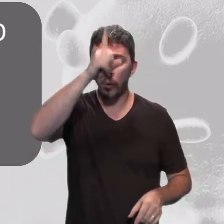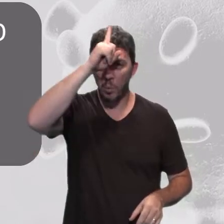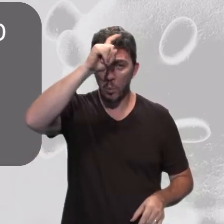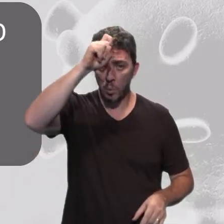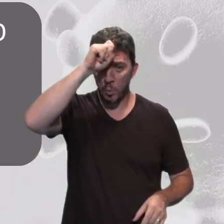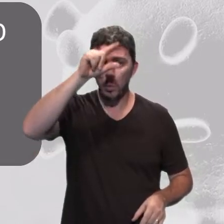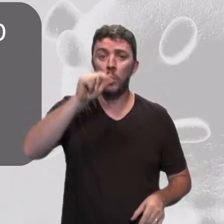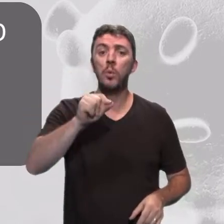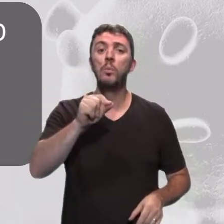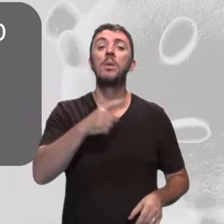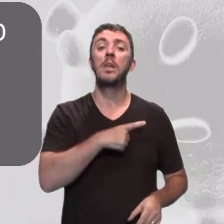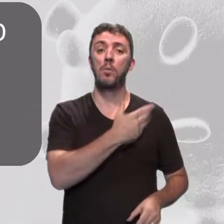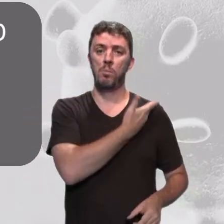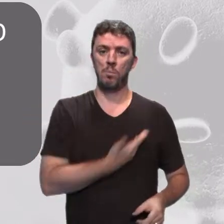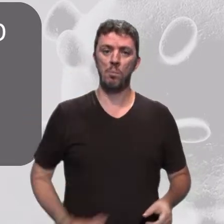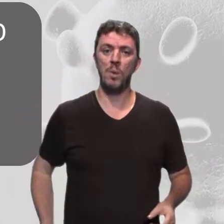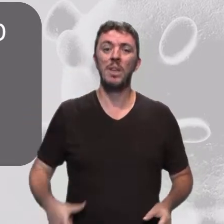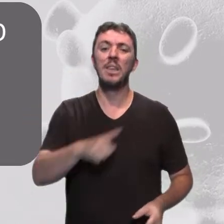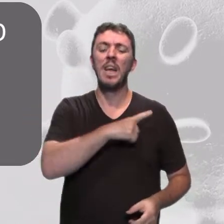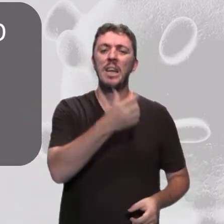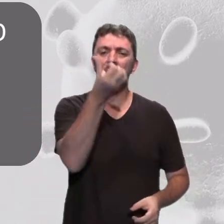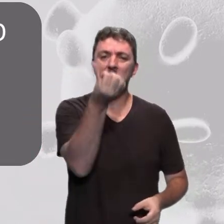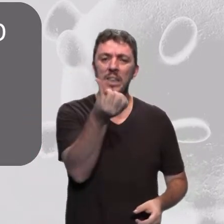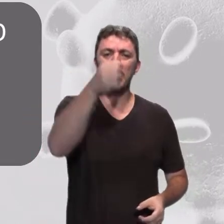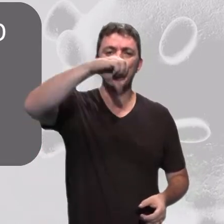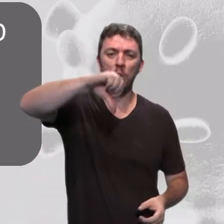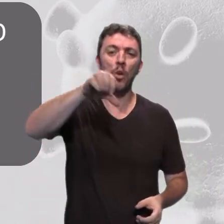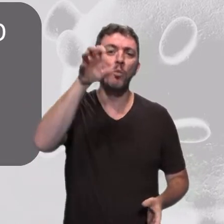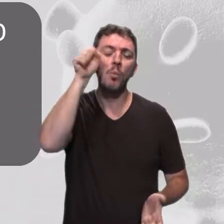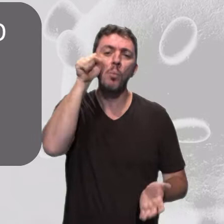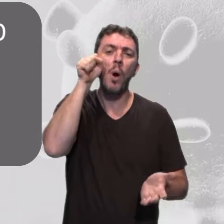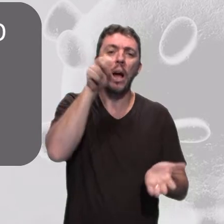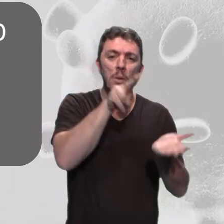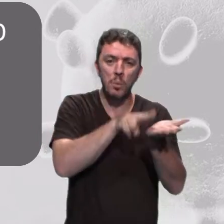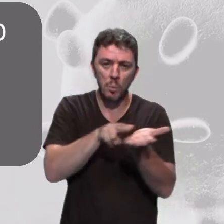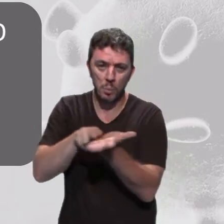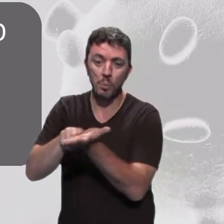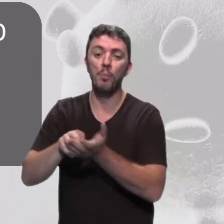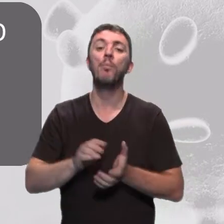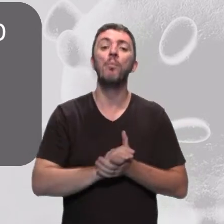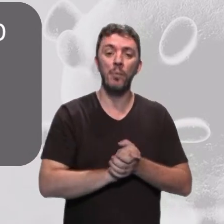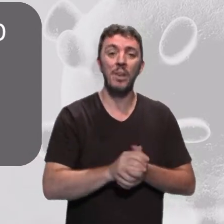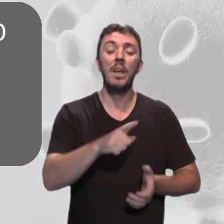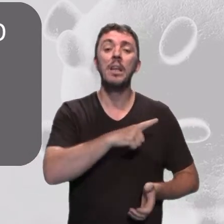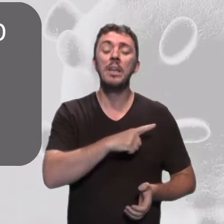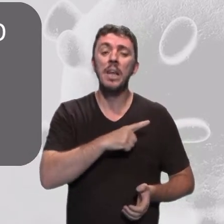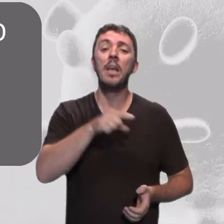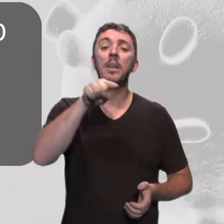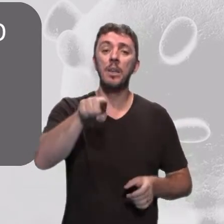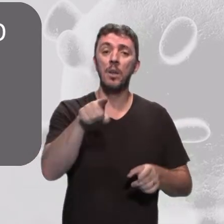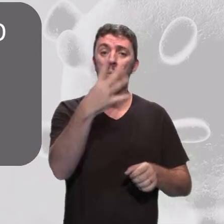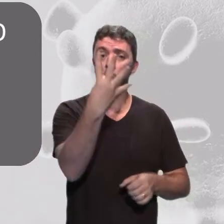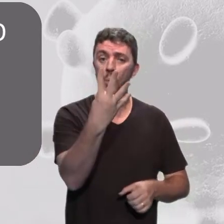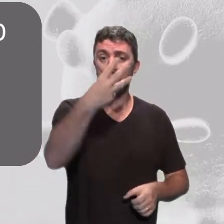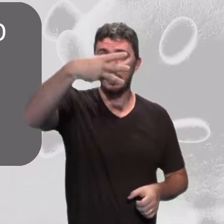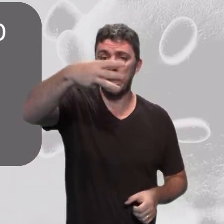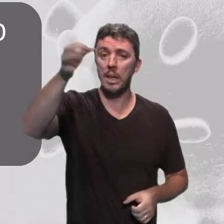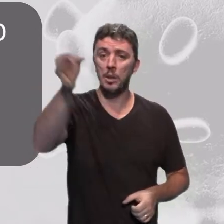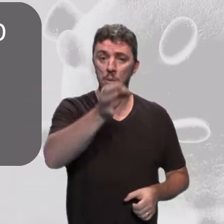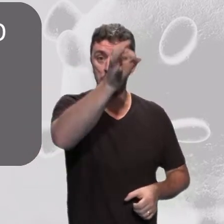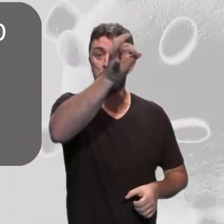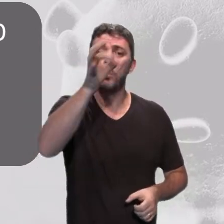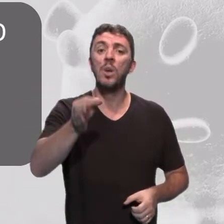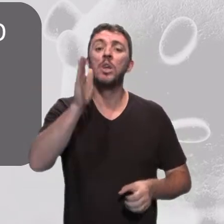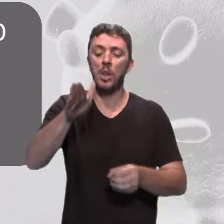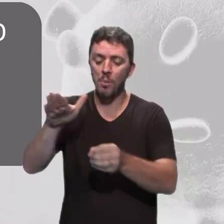leitos exclusivos para coronavírus no setor público, sendo que desse total, 43%